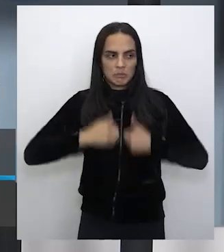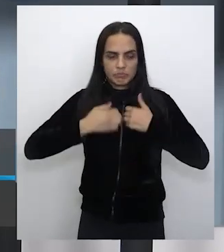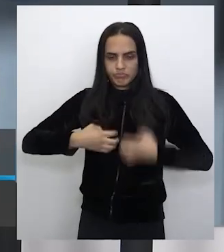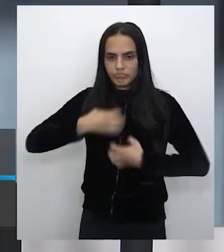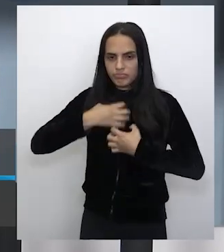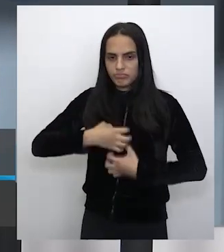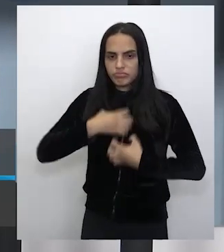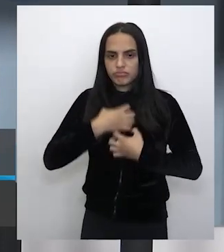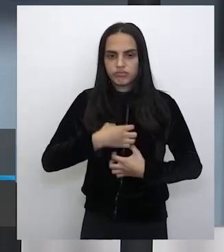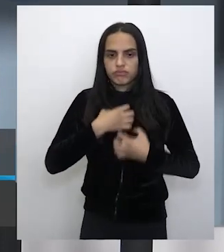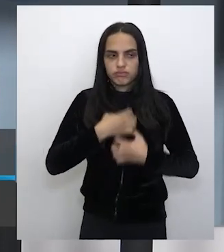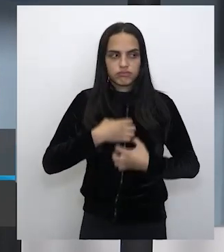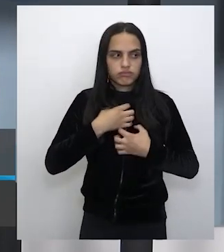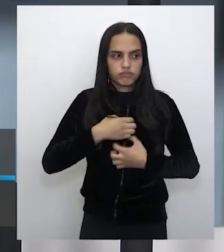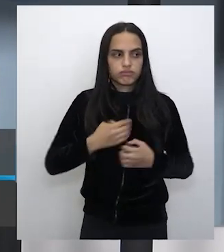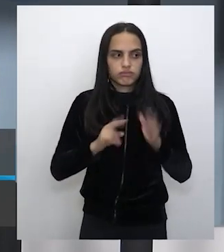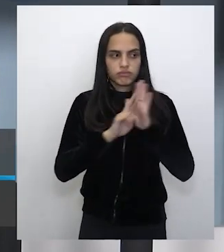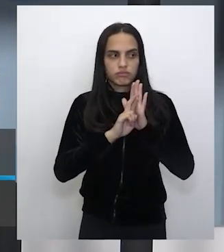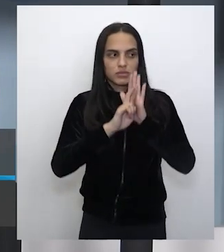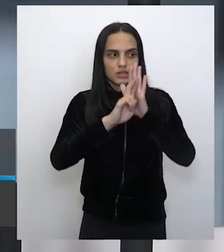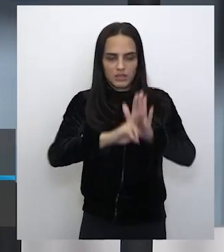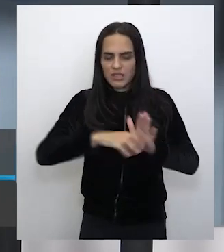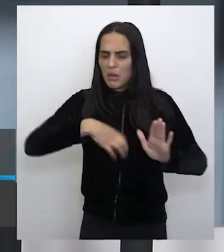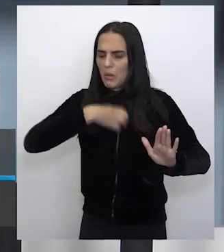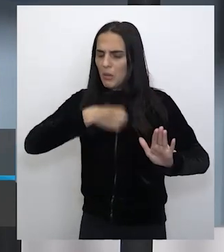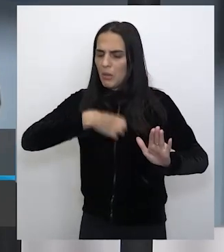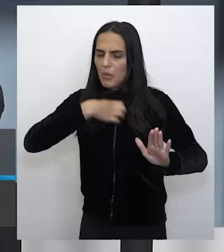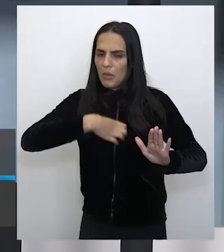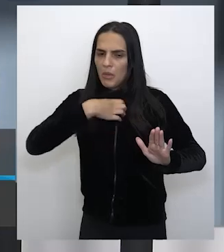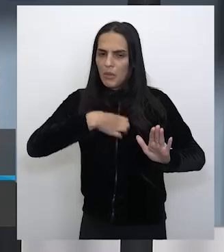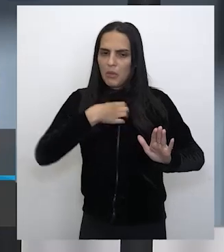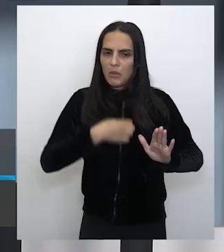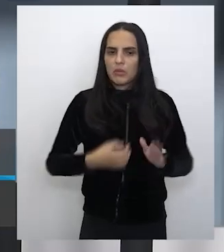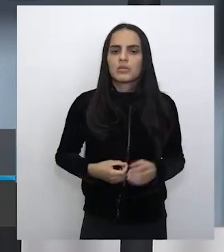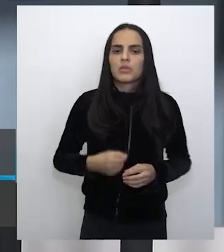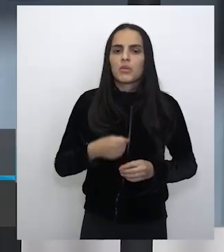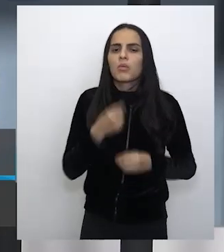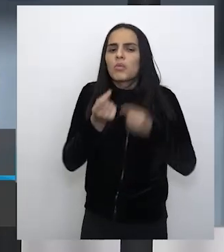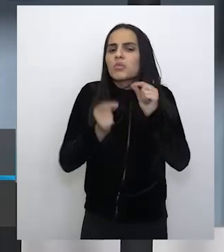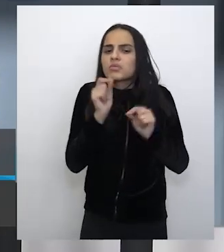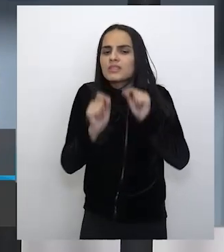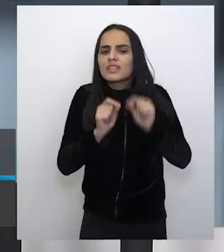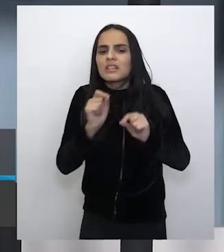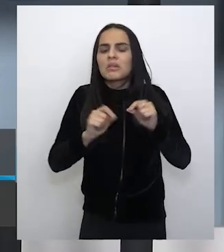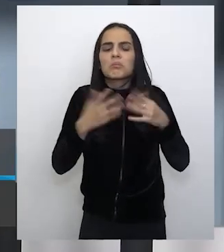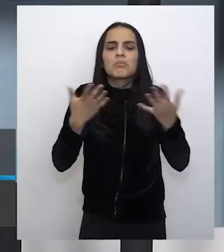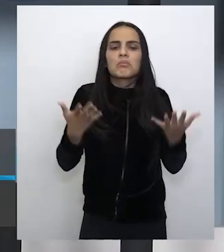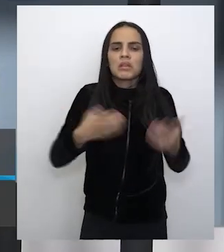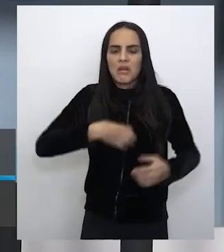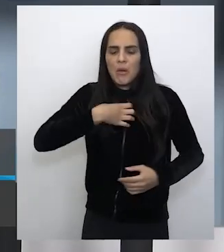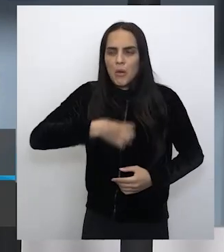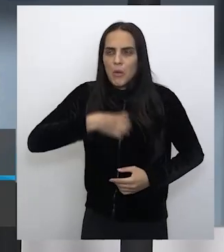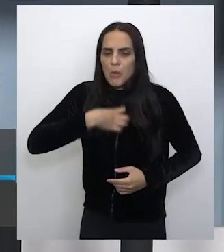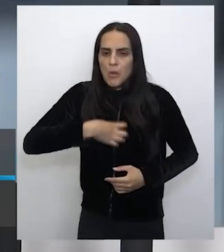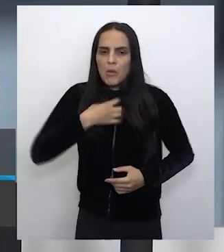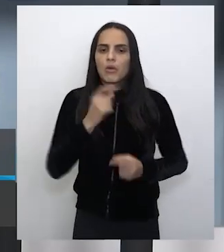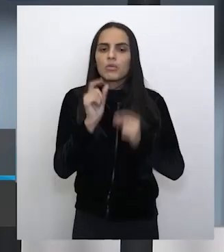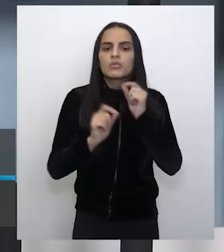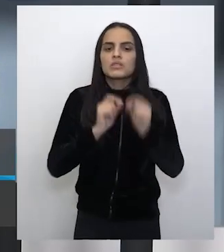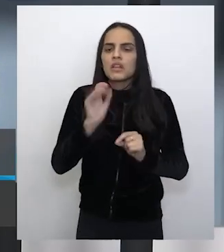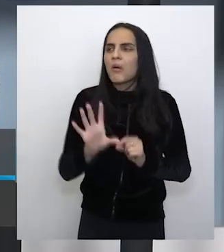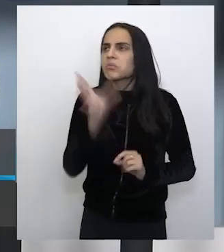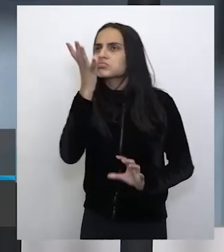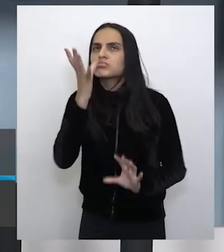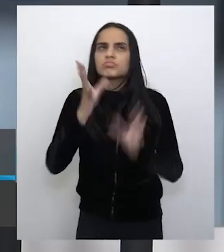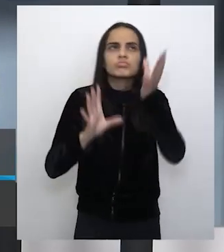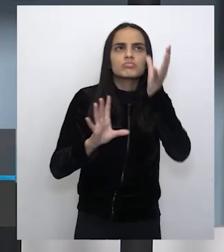revoltado, ele representa essa revolta. E aí, ele está revoltado com alguma coisa, né? O que será que acontece aí? O que ele fala